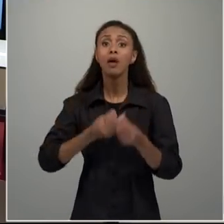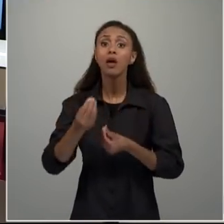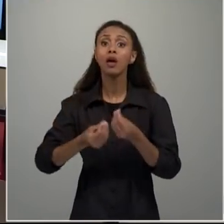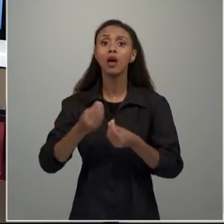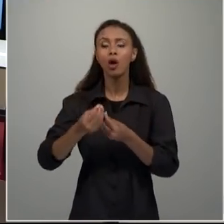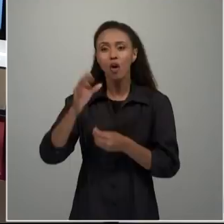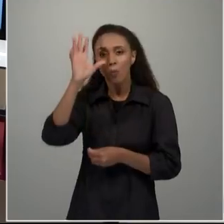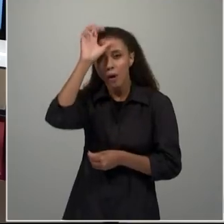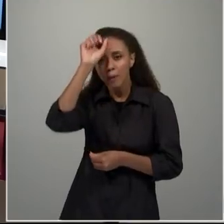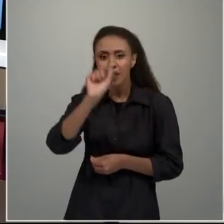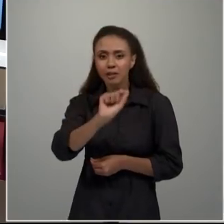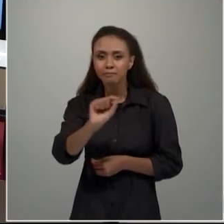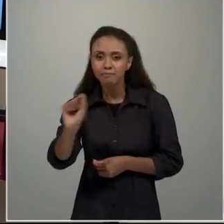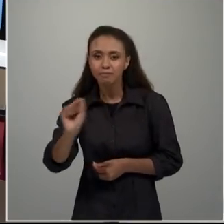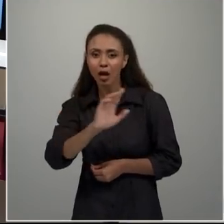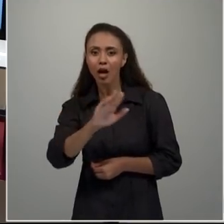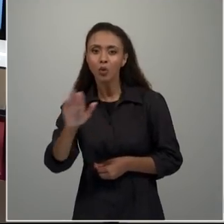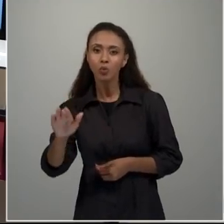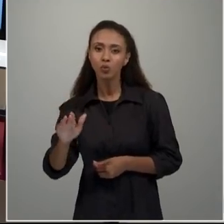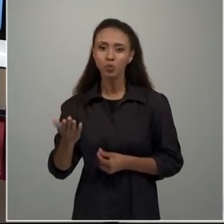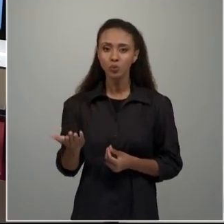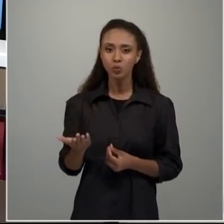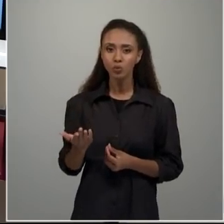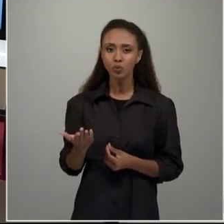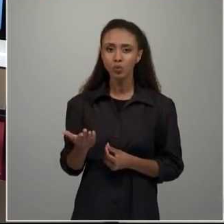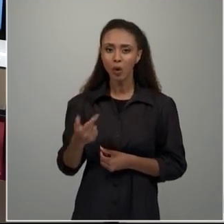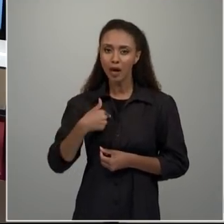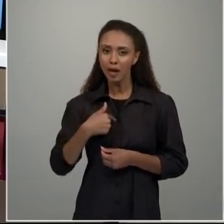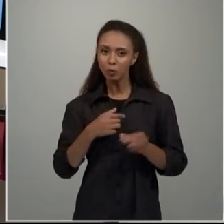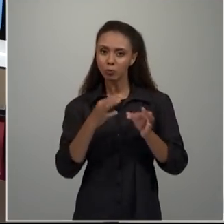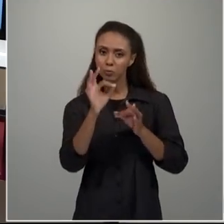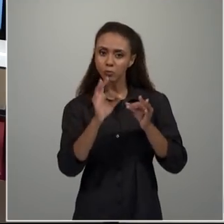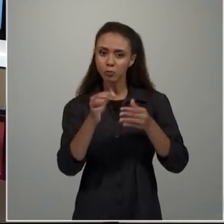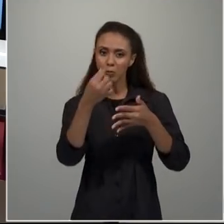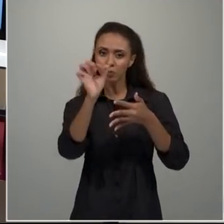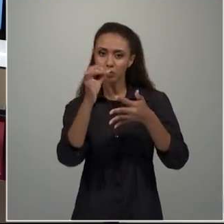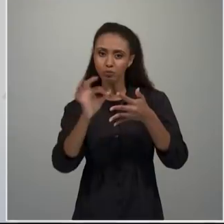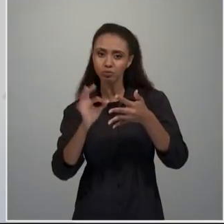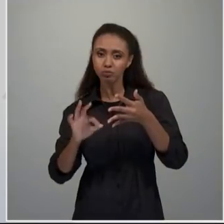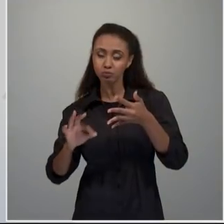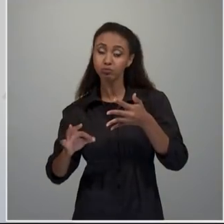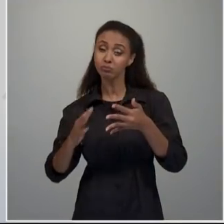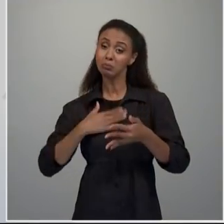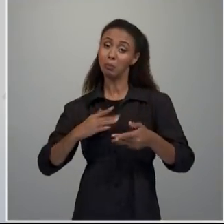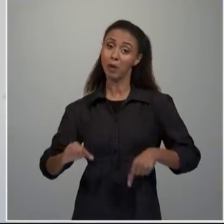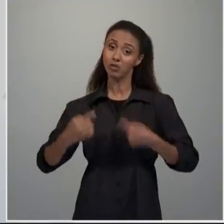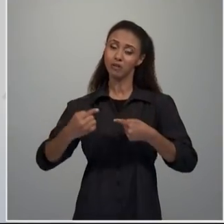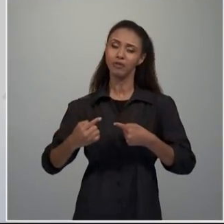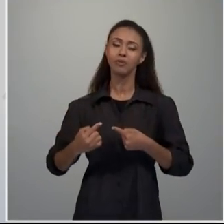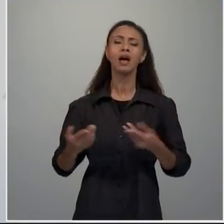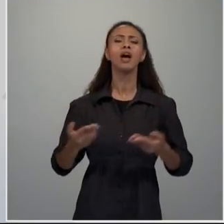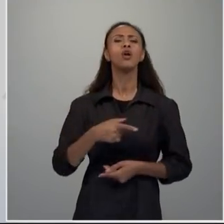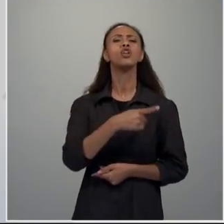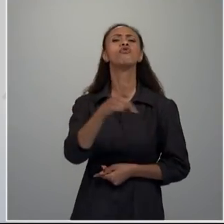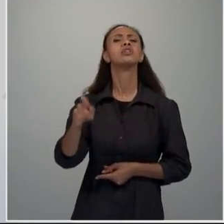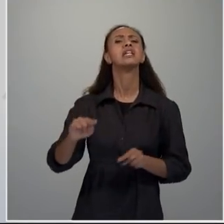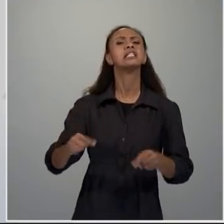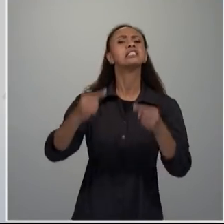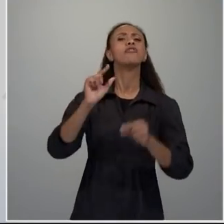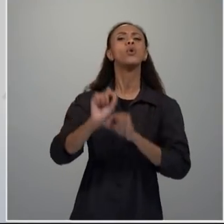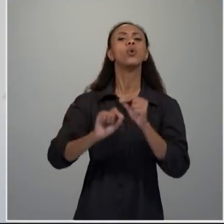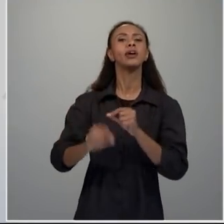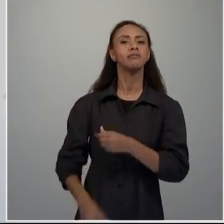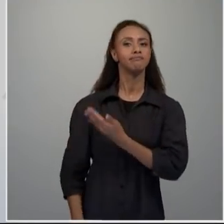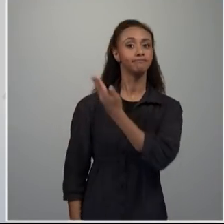e para poder fazer as correções do ensino então este é o meu desafio e um de vocês vamos dar uma olhadinha ali no fim ao